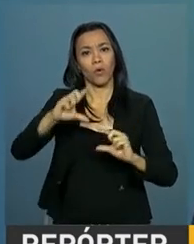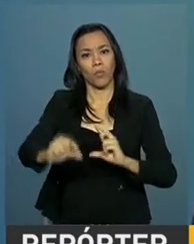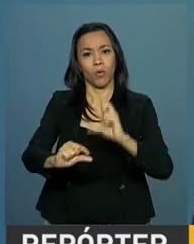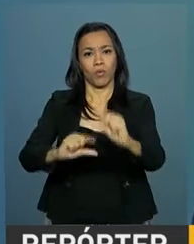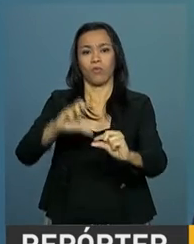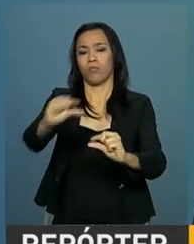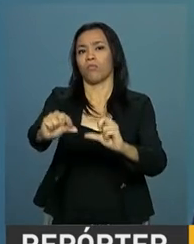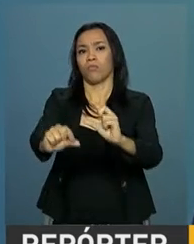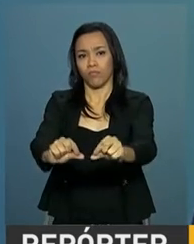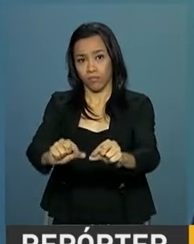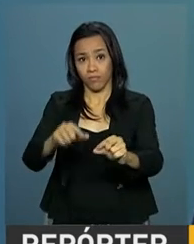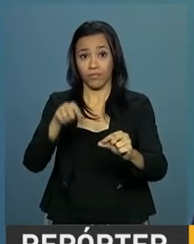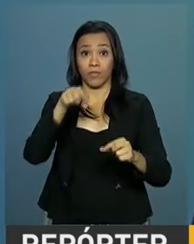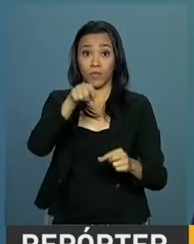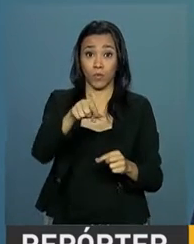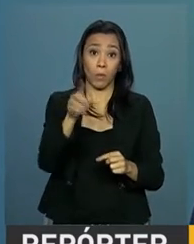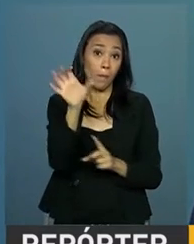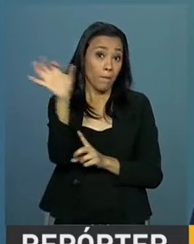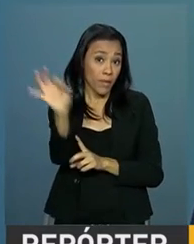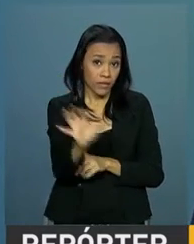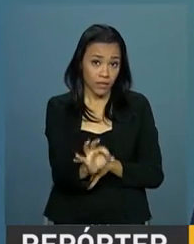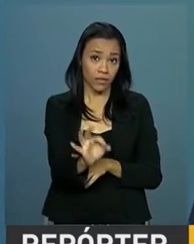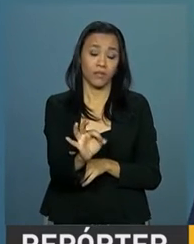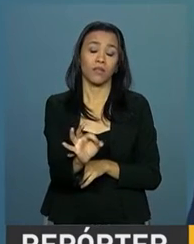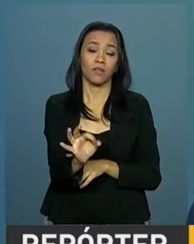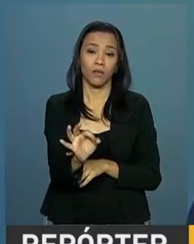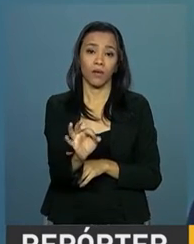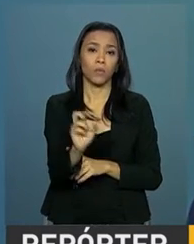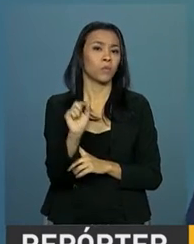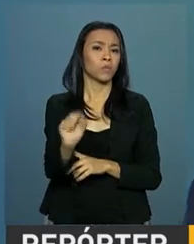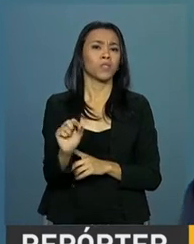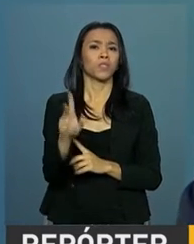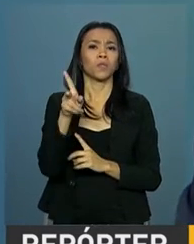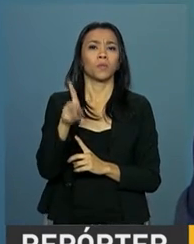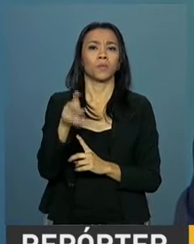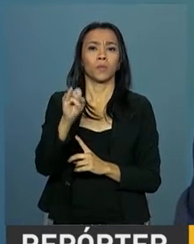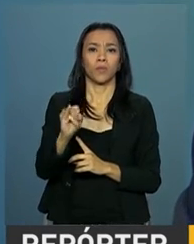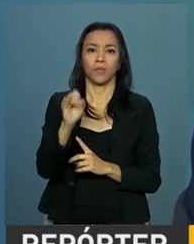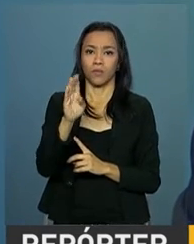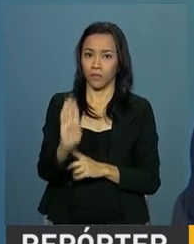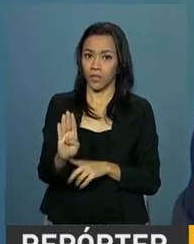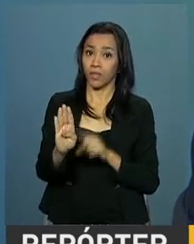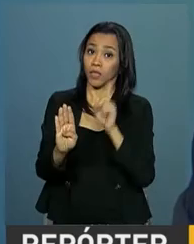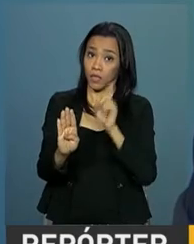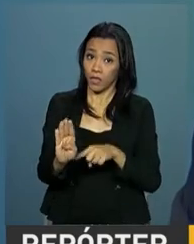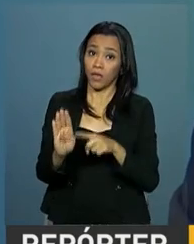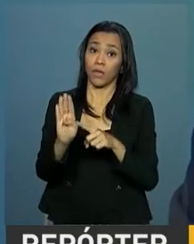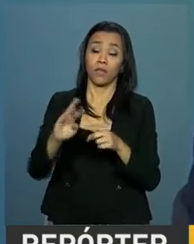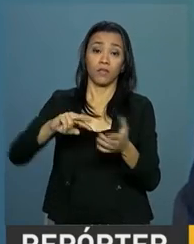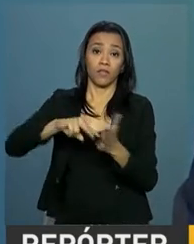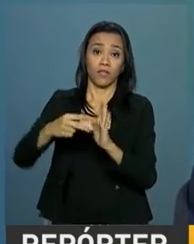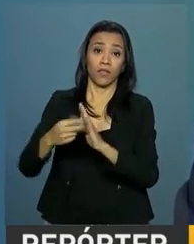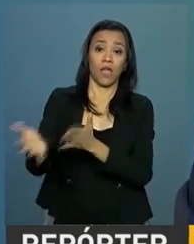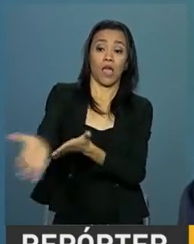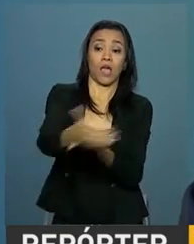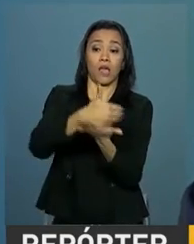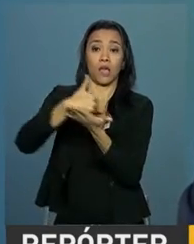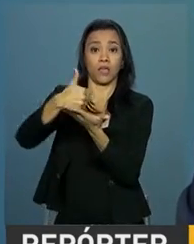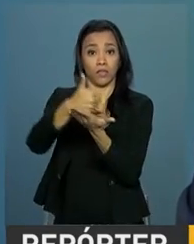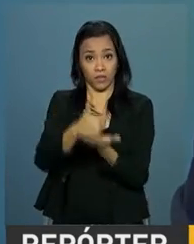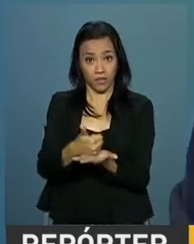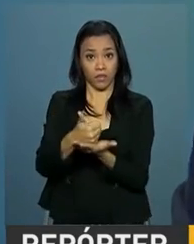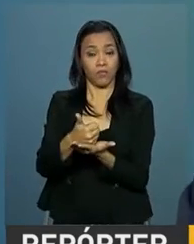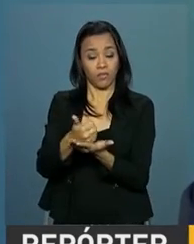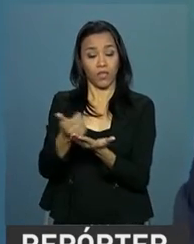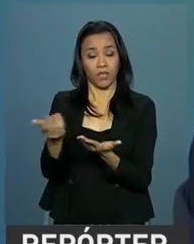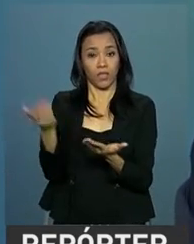do percentual do pib é representado pela arrecadação que tem ocorrido nos últimos